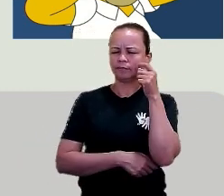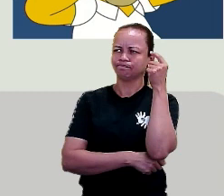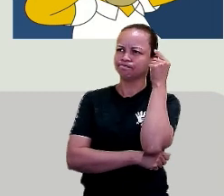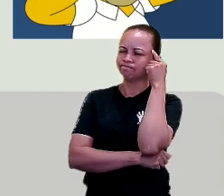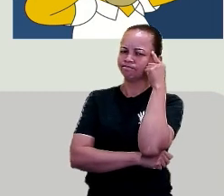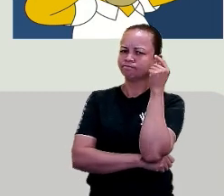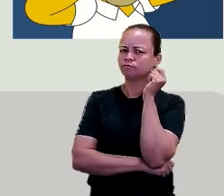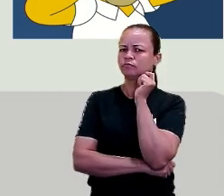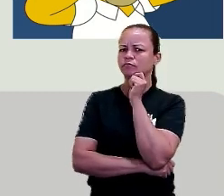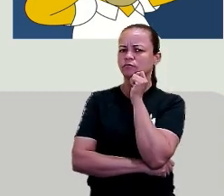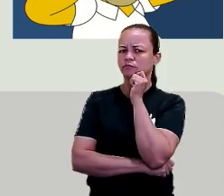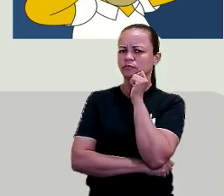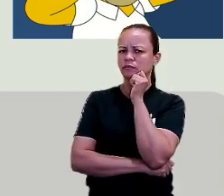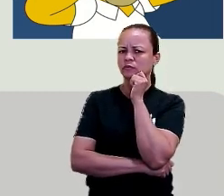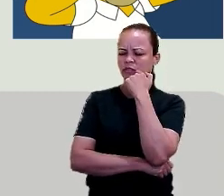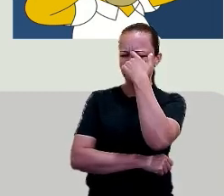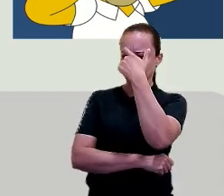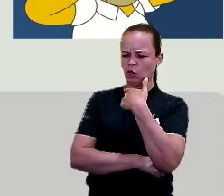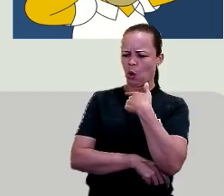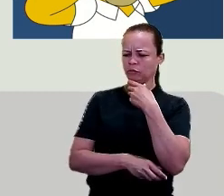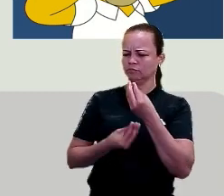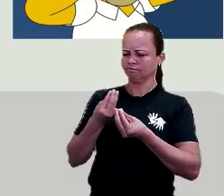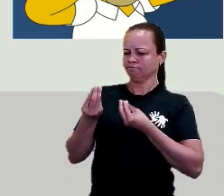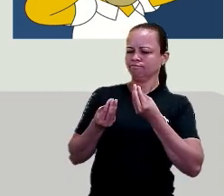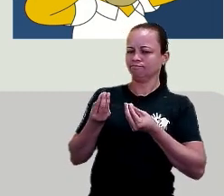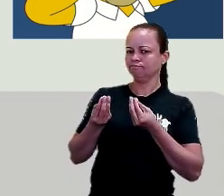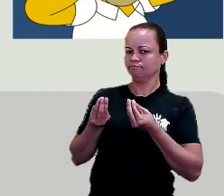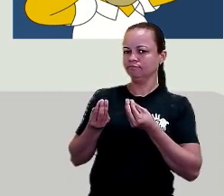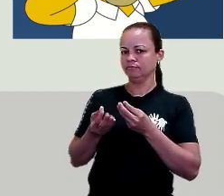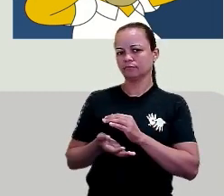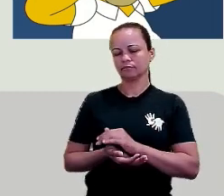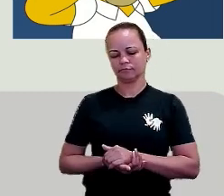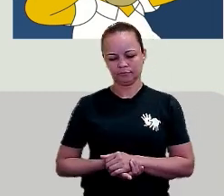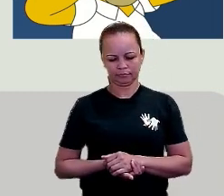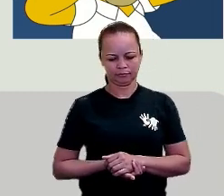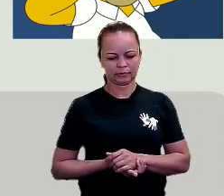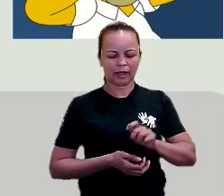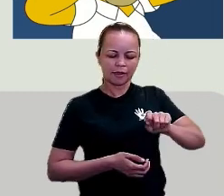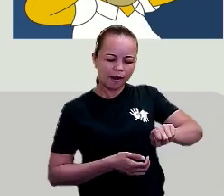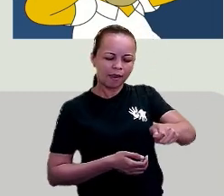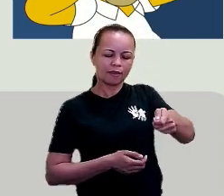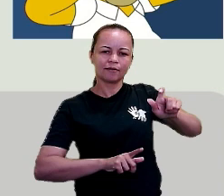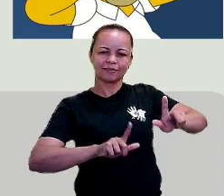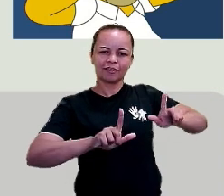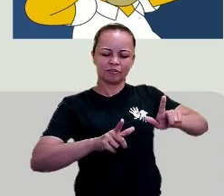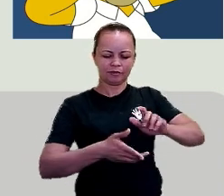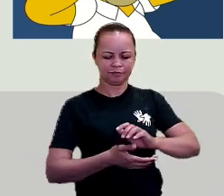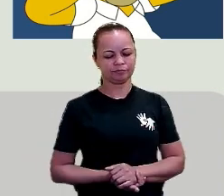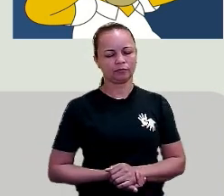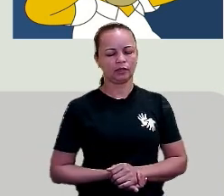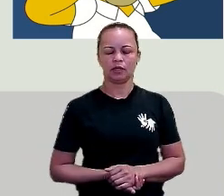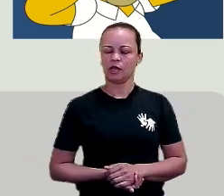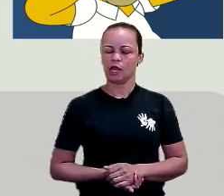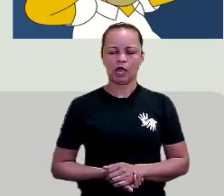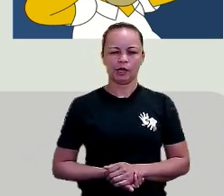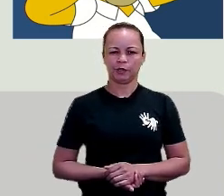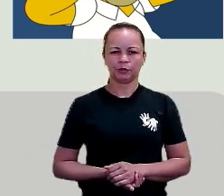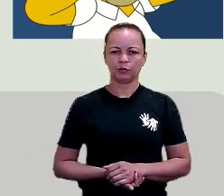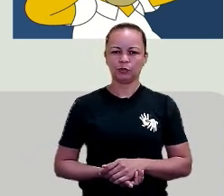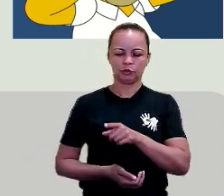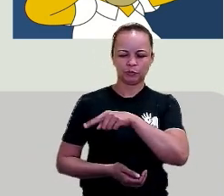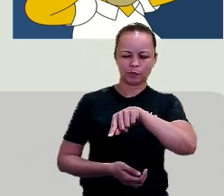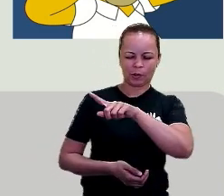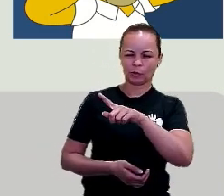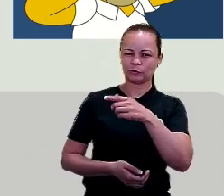diz: e o que nós somos? Aí ela vai e liga de novo. Os malditos sabem que nós